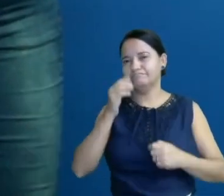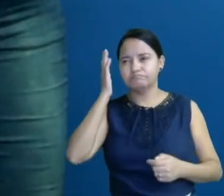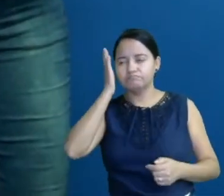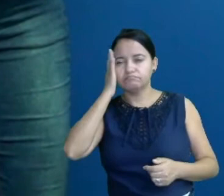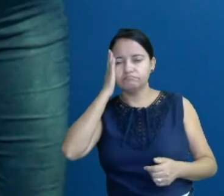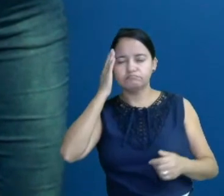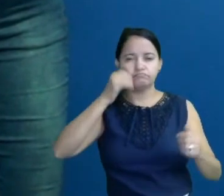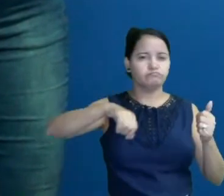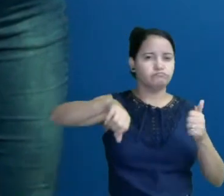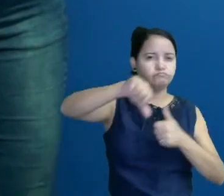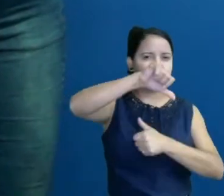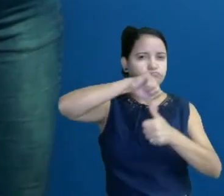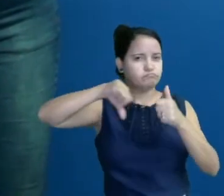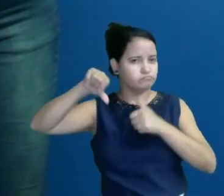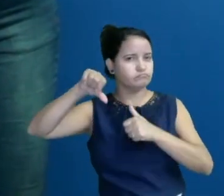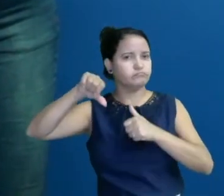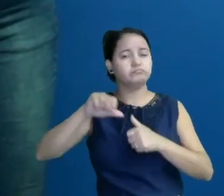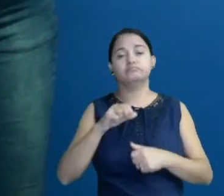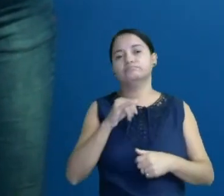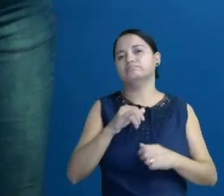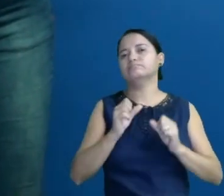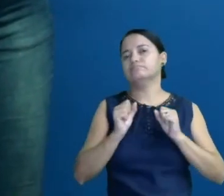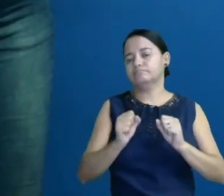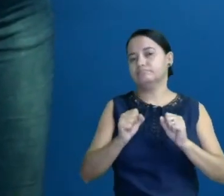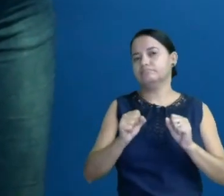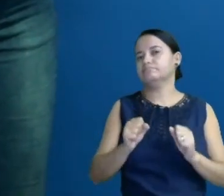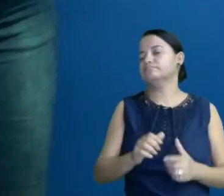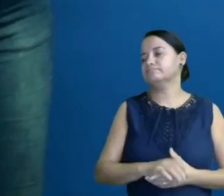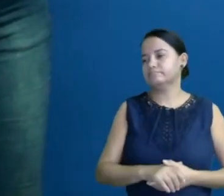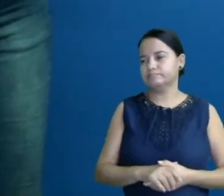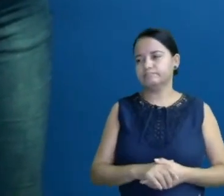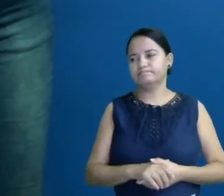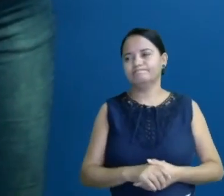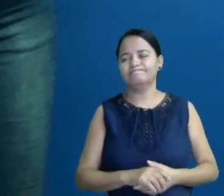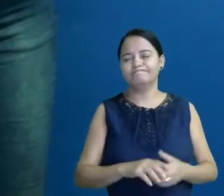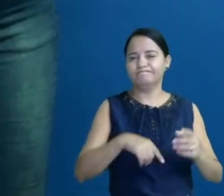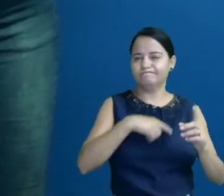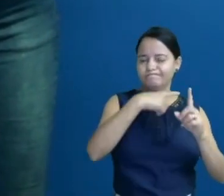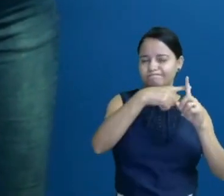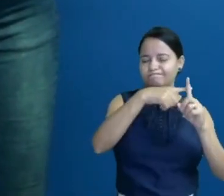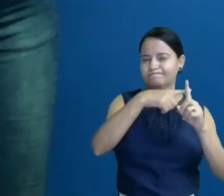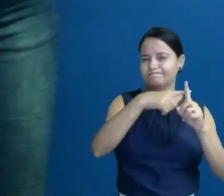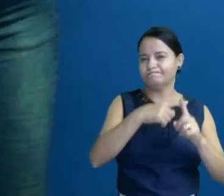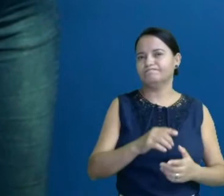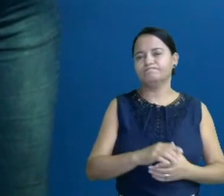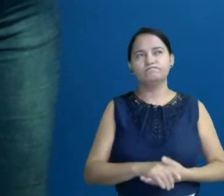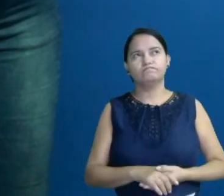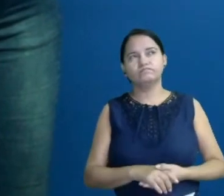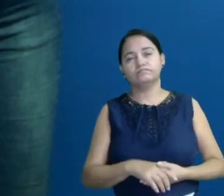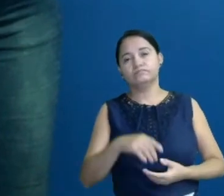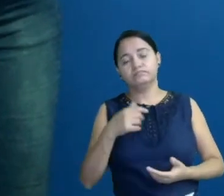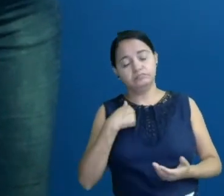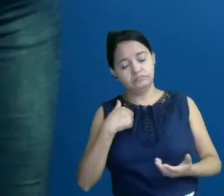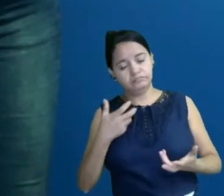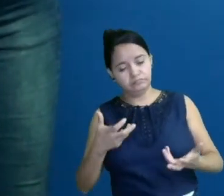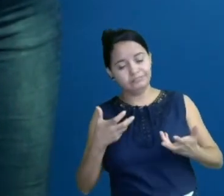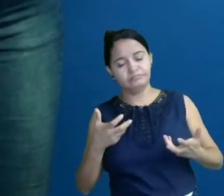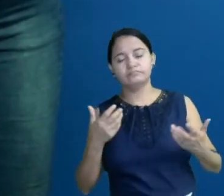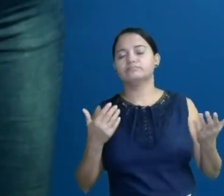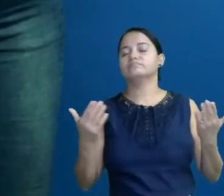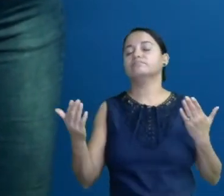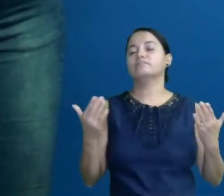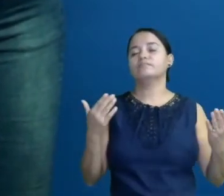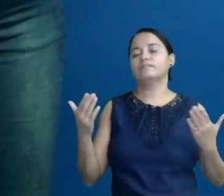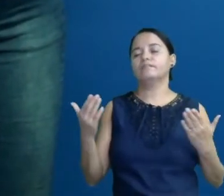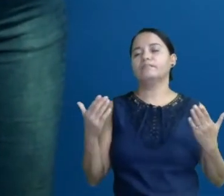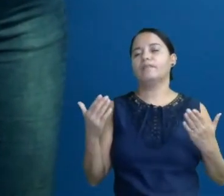lado mudando a operação então aí eu tenho ideia de edição então Edson se eu quero comparar ele já me